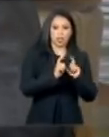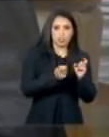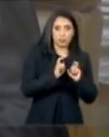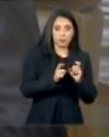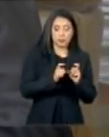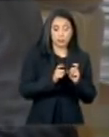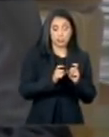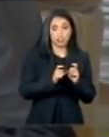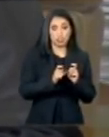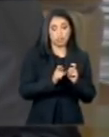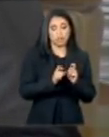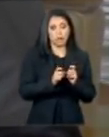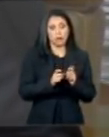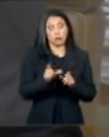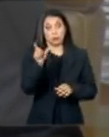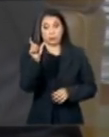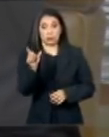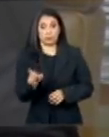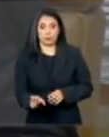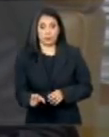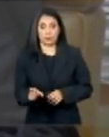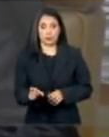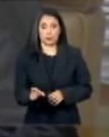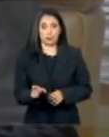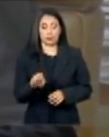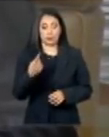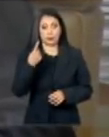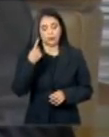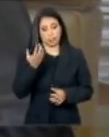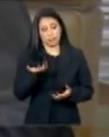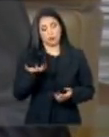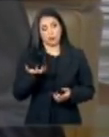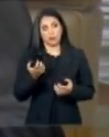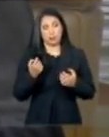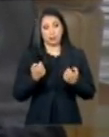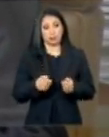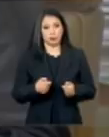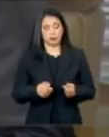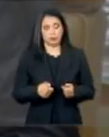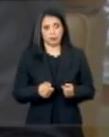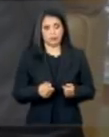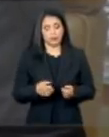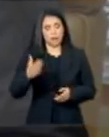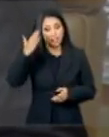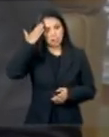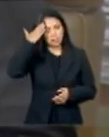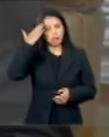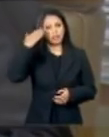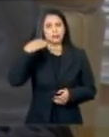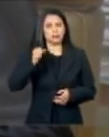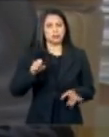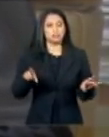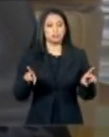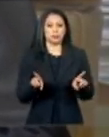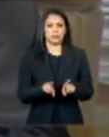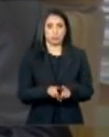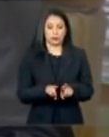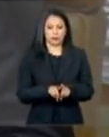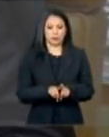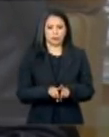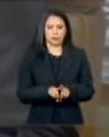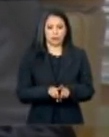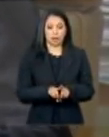da pessoa interessada sabemos também senhor presidente que mesmo em se tratando de procedimento